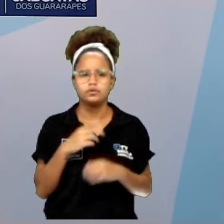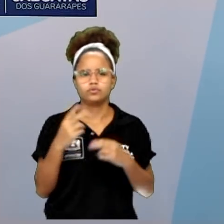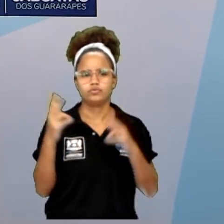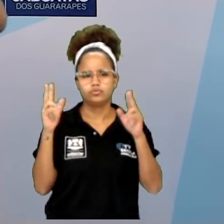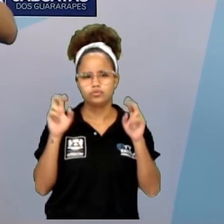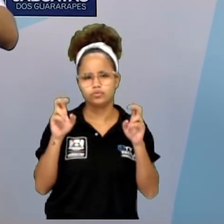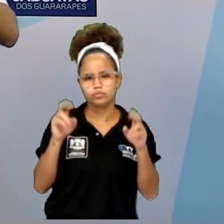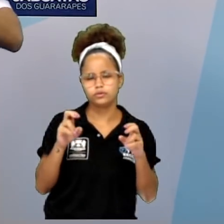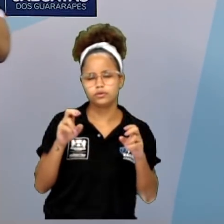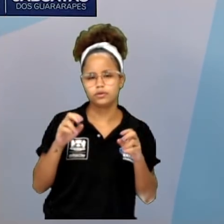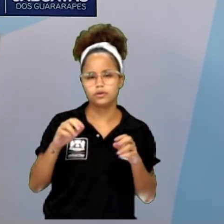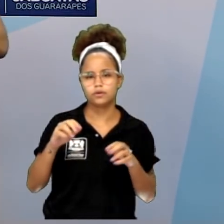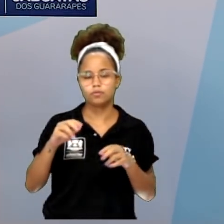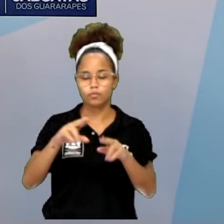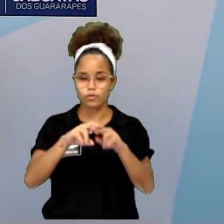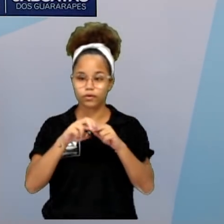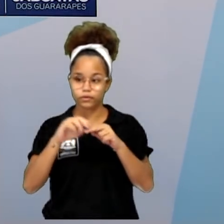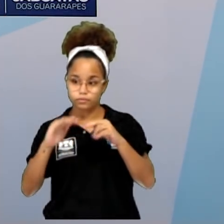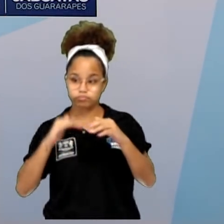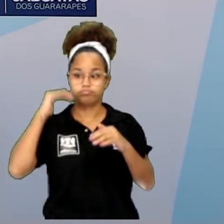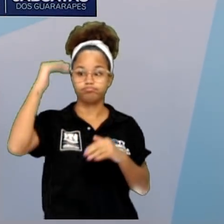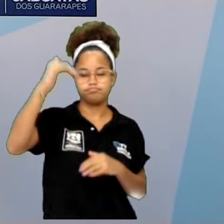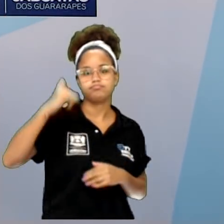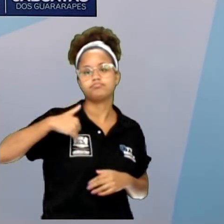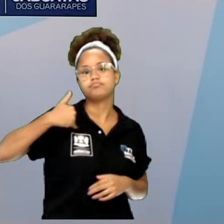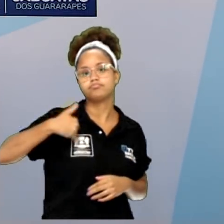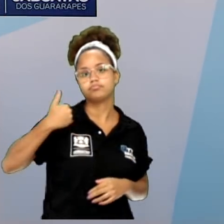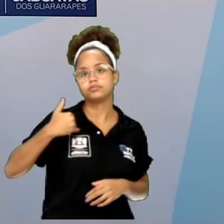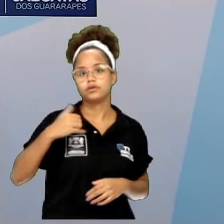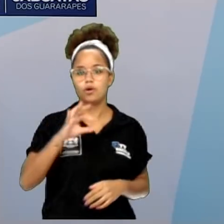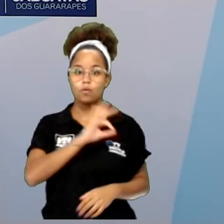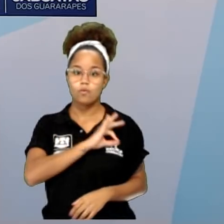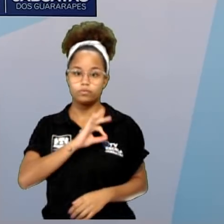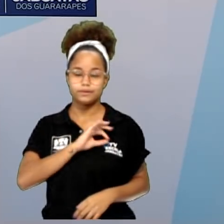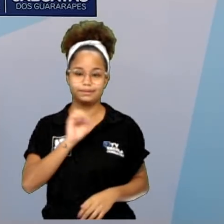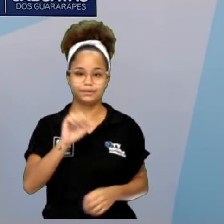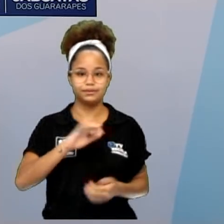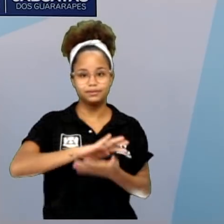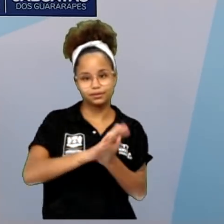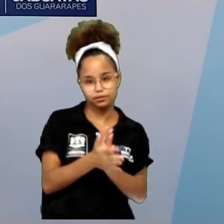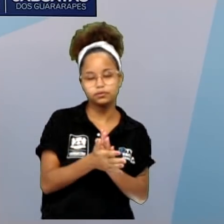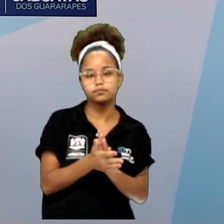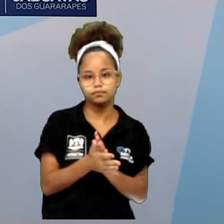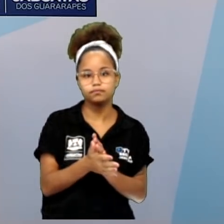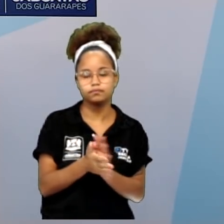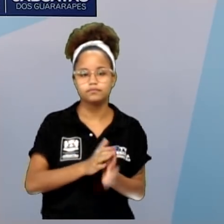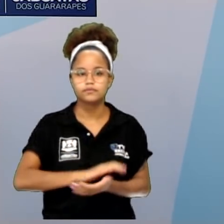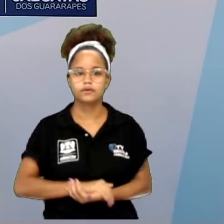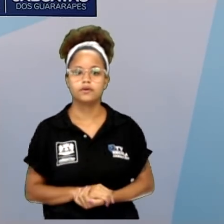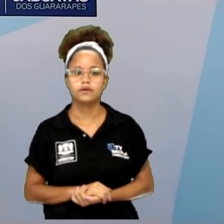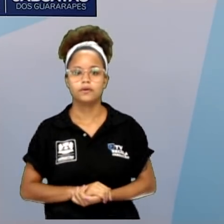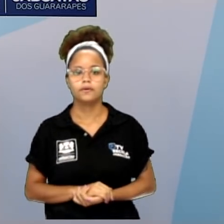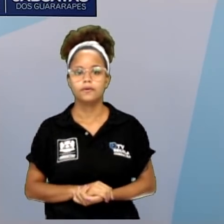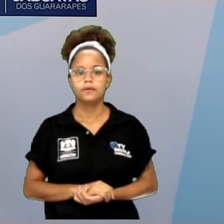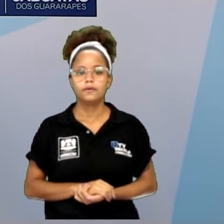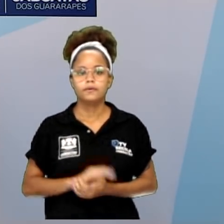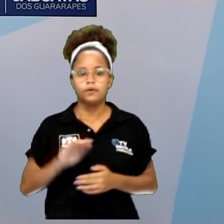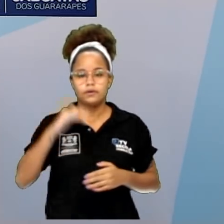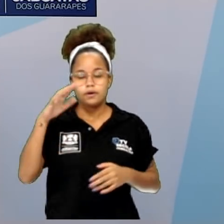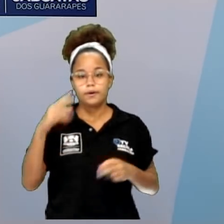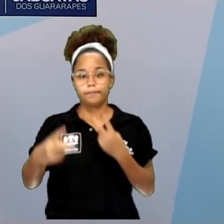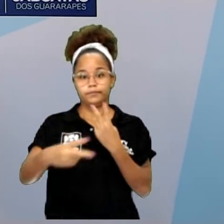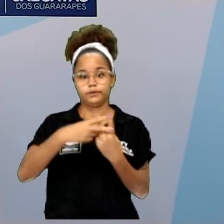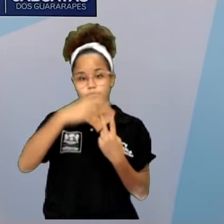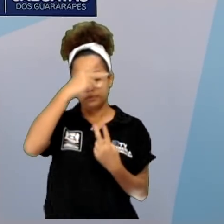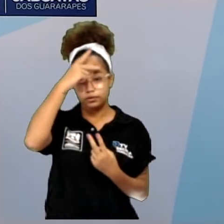esse reajuste da maioridade penal. Ou seja, se reduziria, né, essa maioridade penal para poder prender as